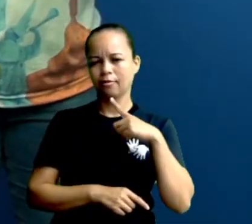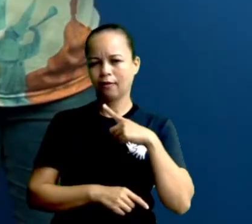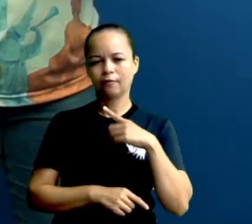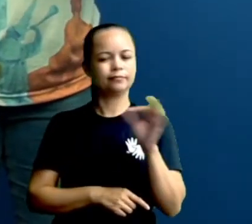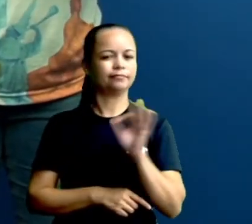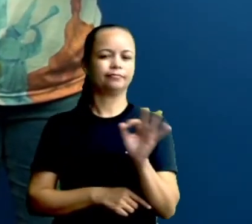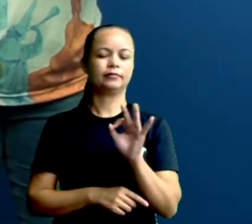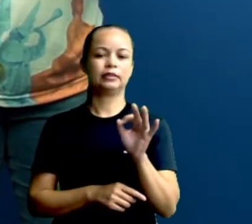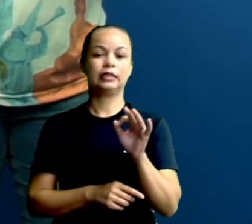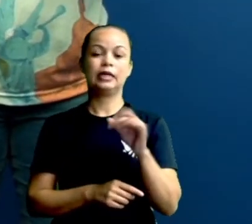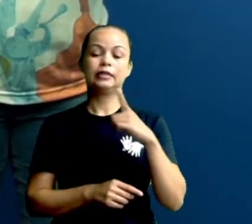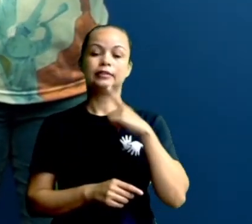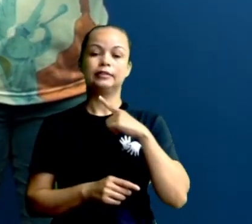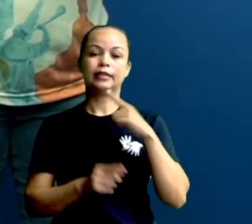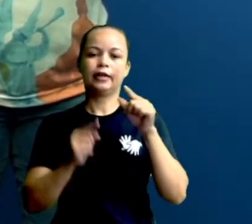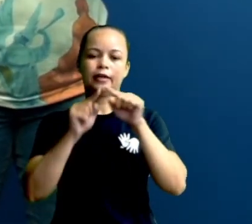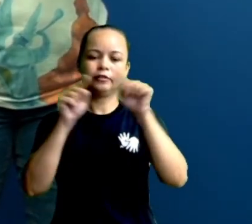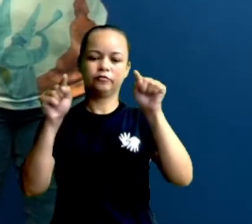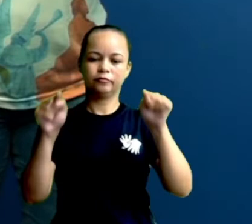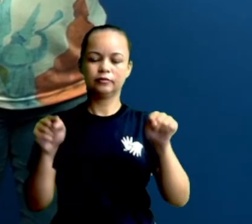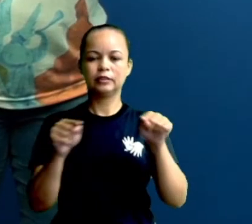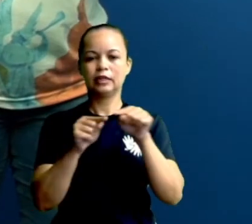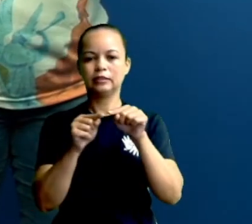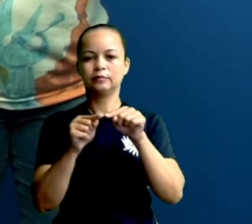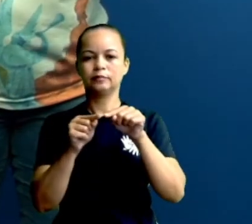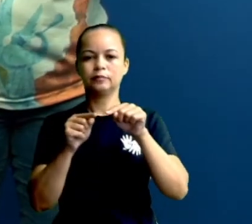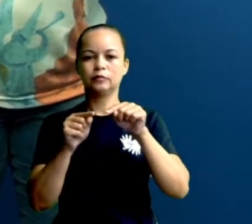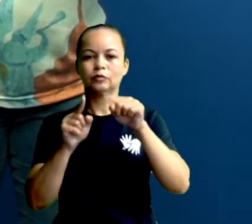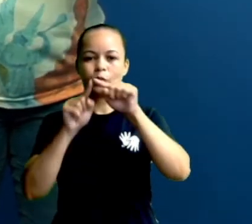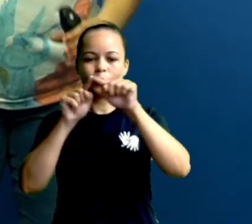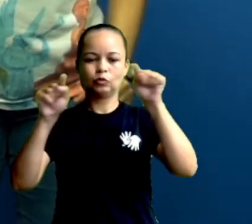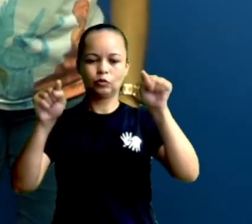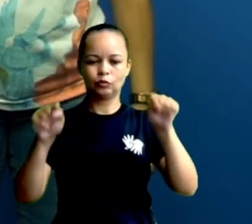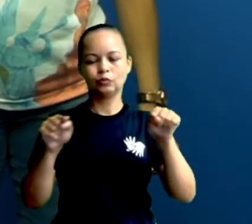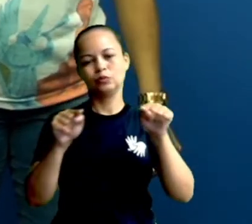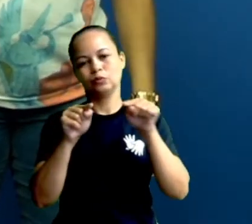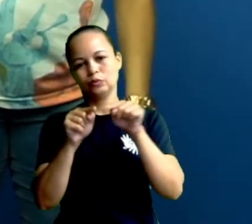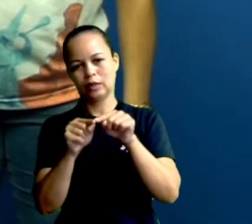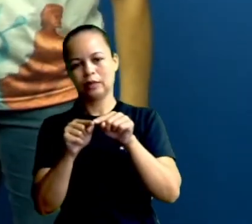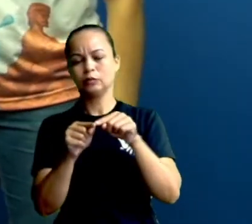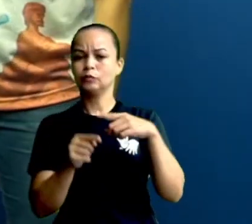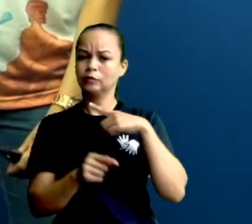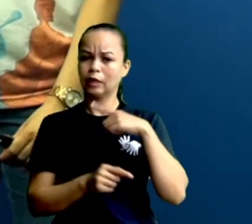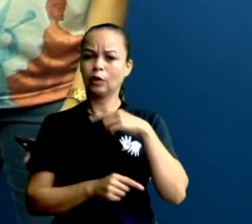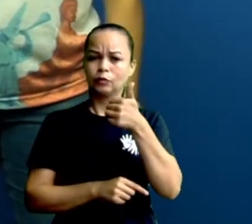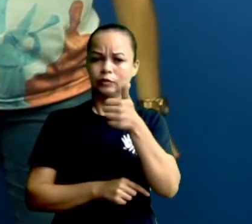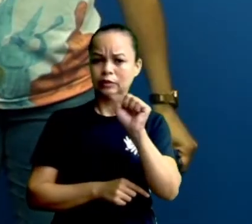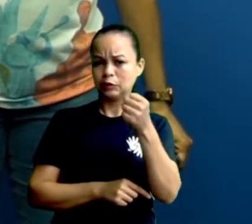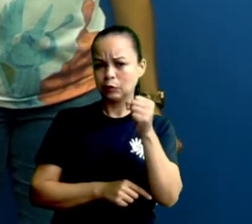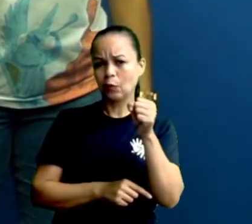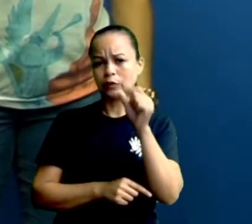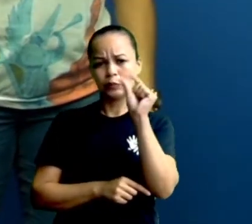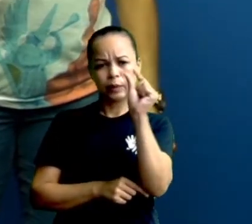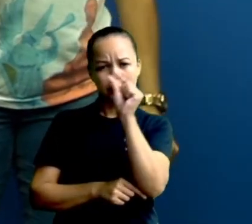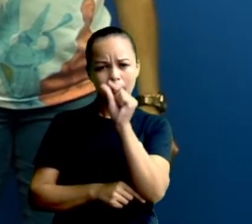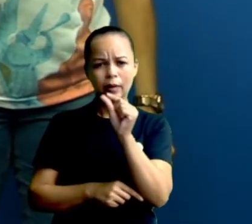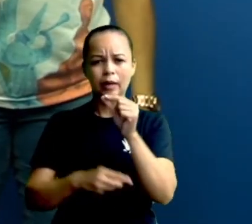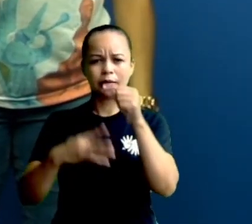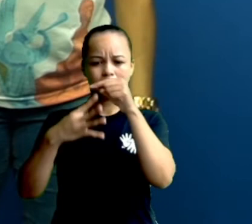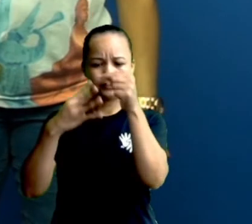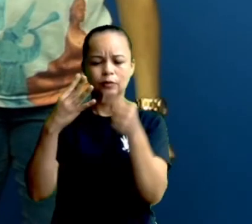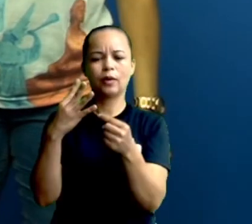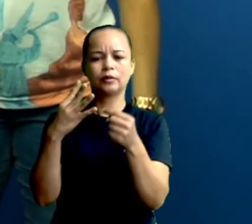tem aí é a diferenciação na medida dos seus lados. Os quadradinhos, eu tenho 18 quadradinhos em cada figura